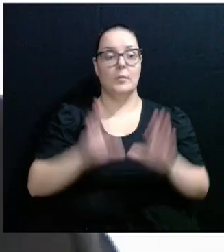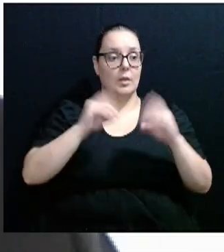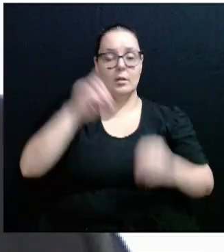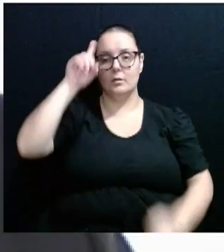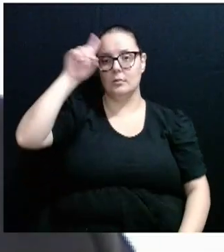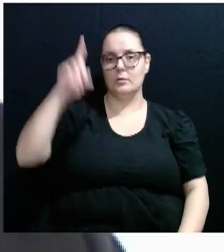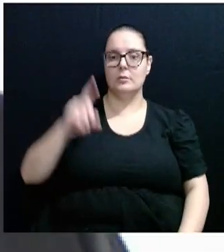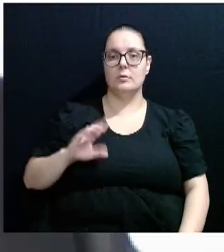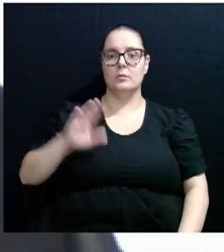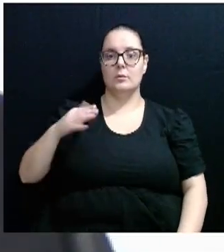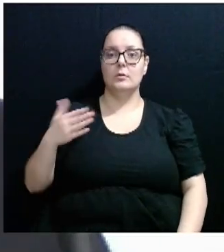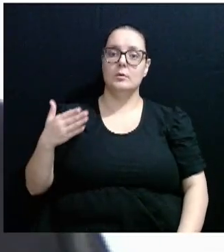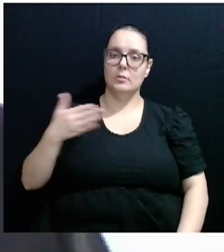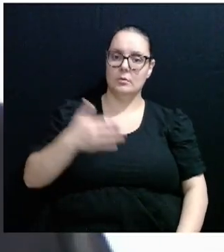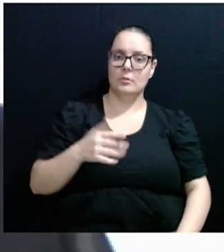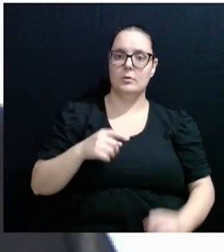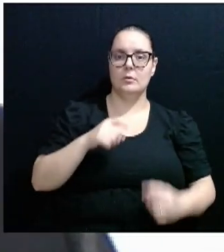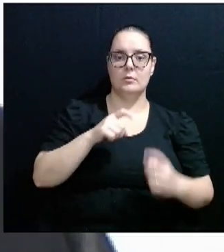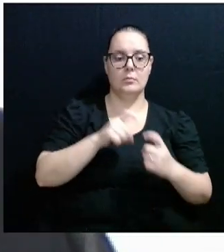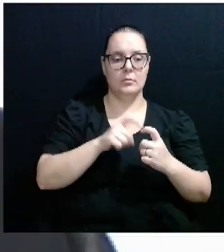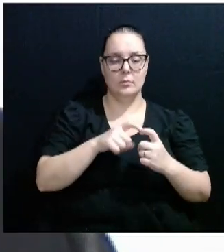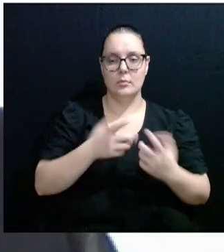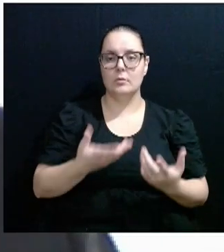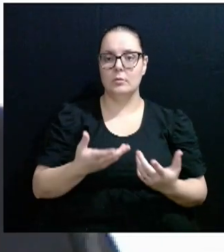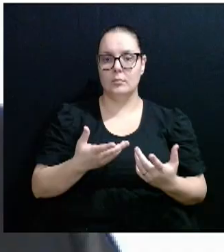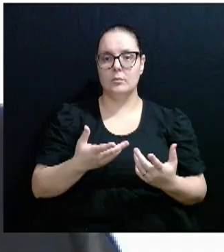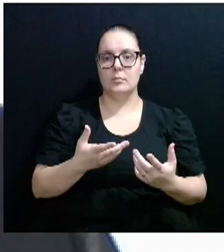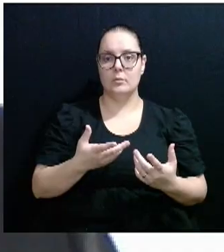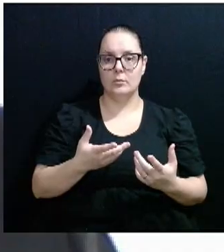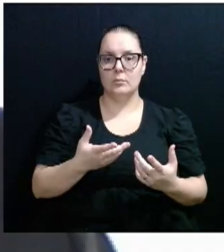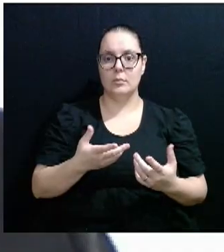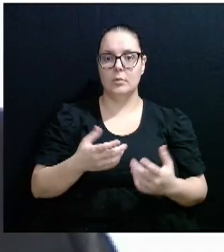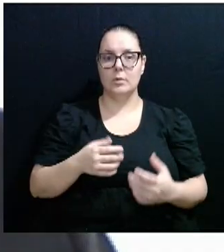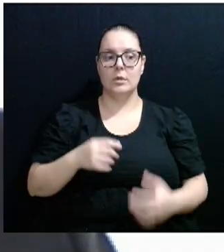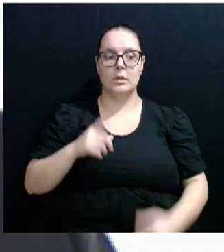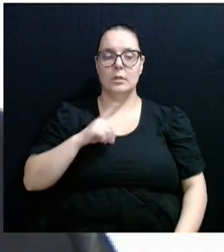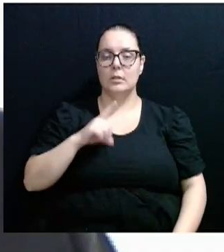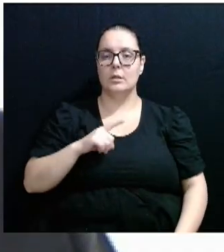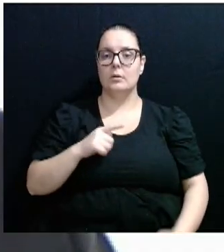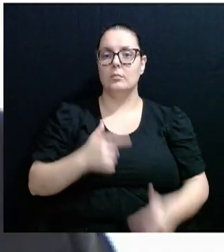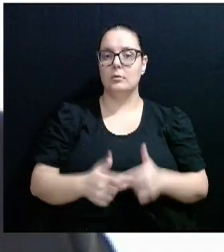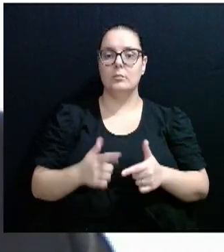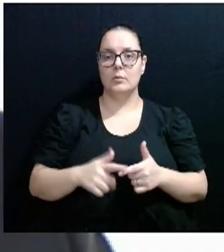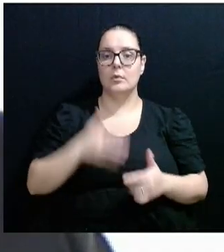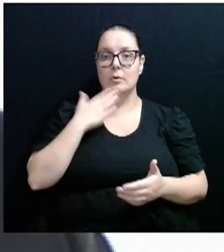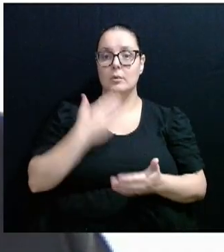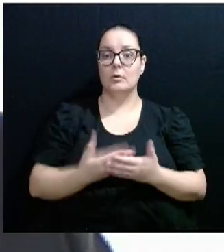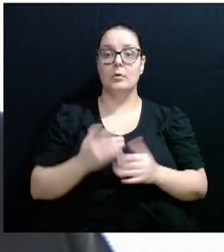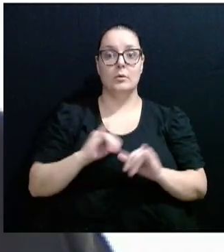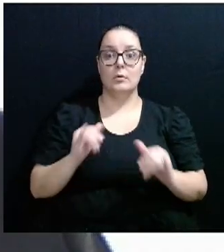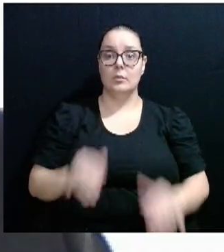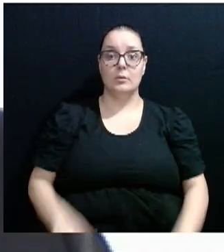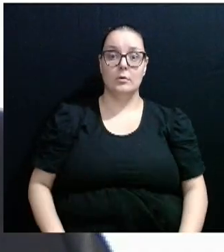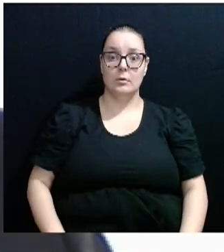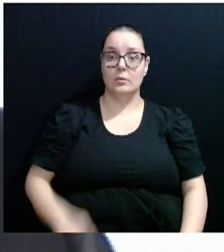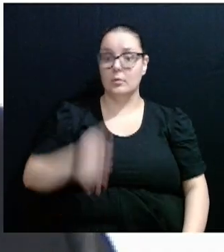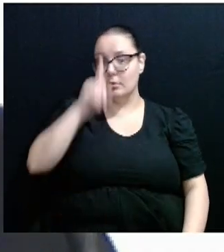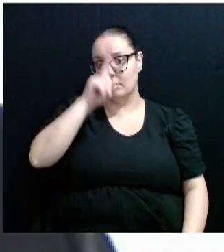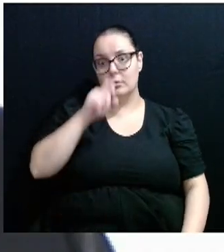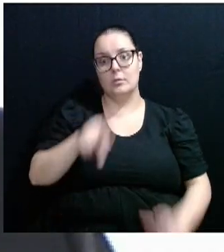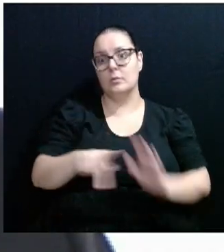na consulta, ou na hora que tem uma intercorrência de emergência, é surpreendido com a notícia de que aquele hospital não faz mais parte da